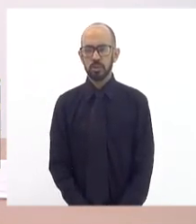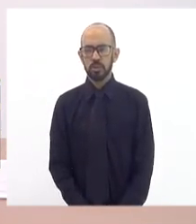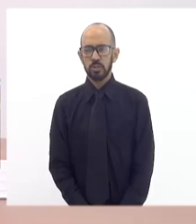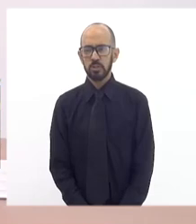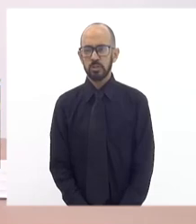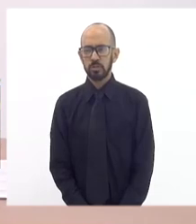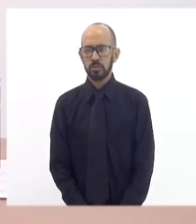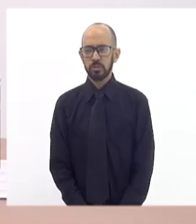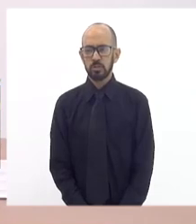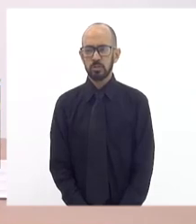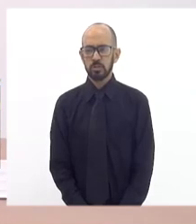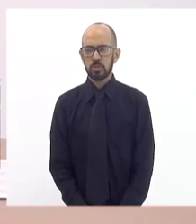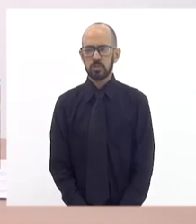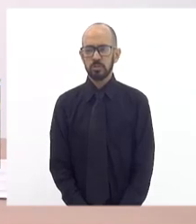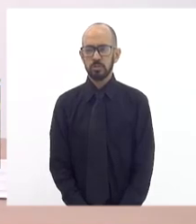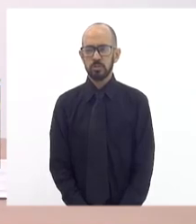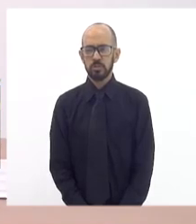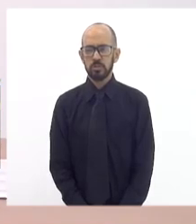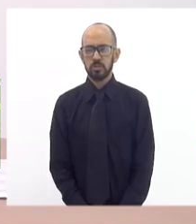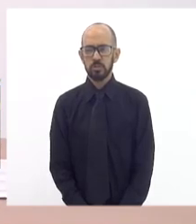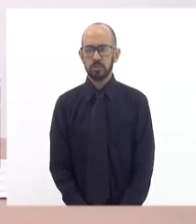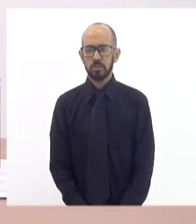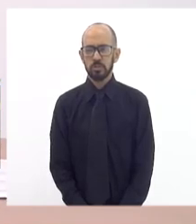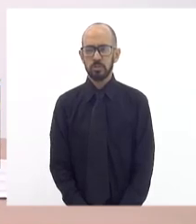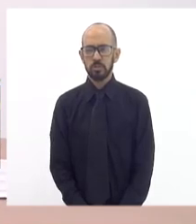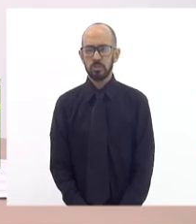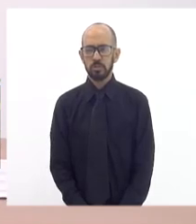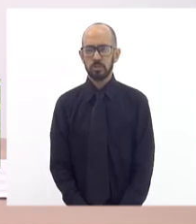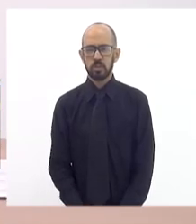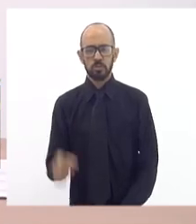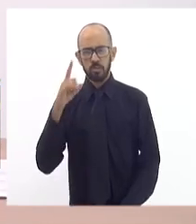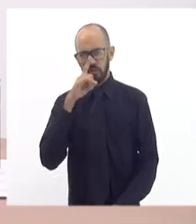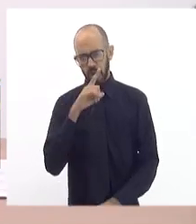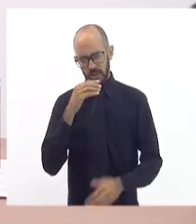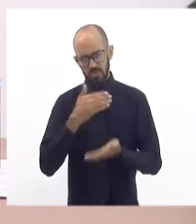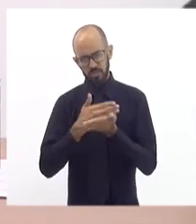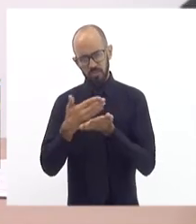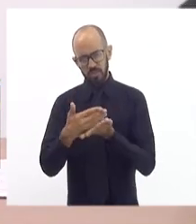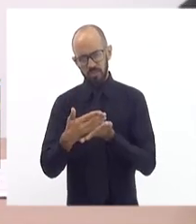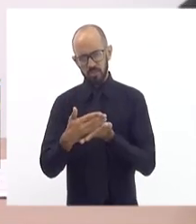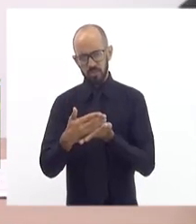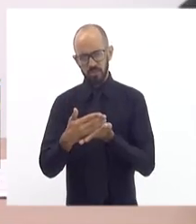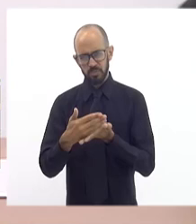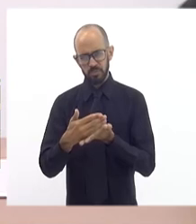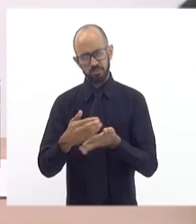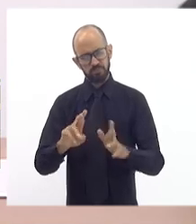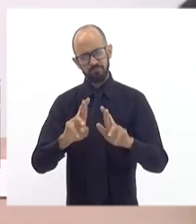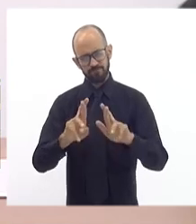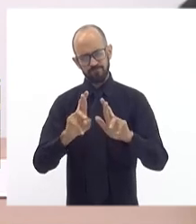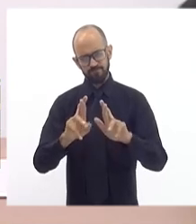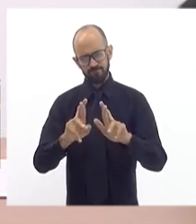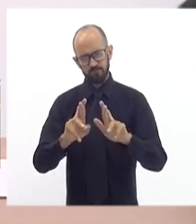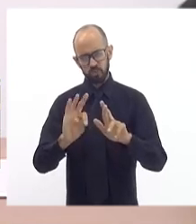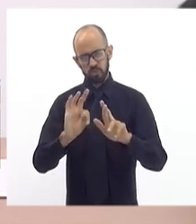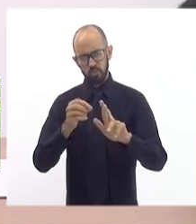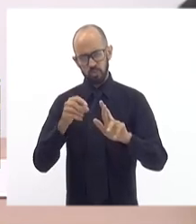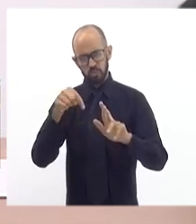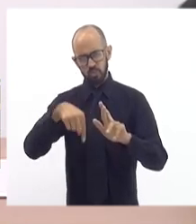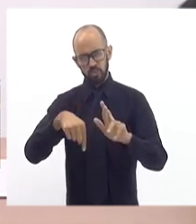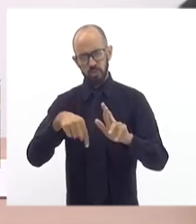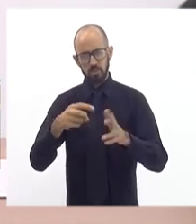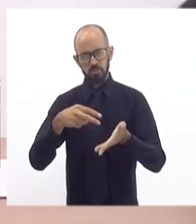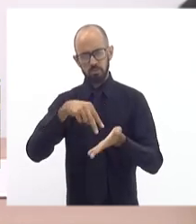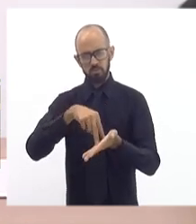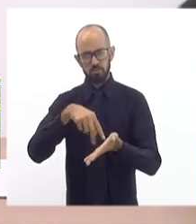olá olá é uma falha Inicial Espero que todos estão aqui presente